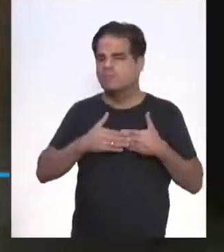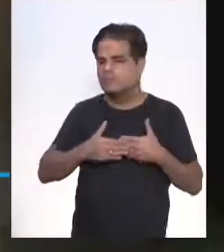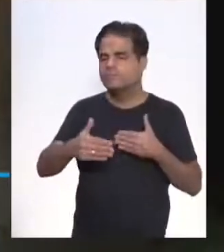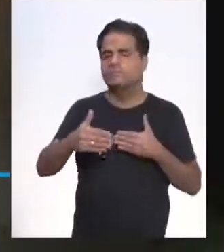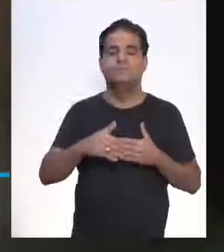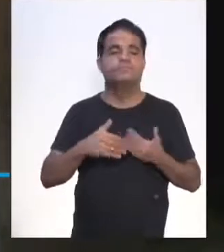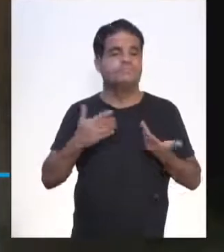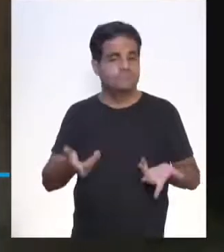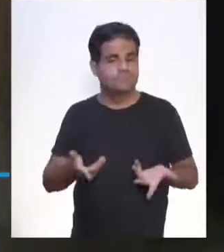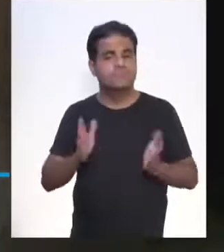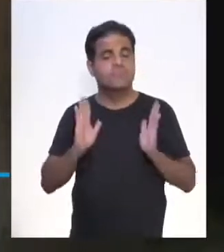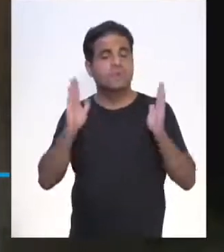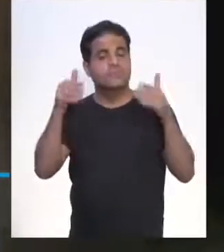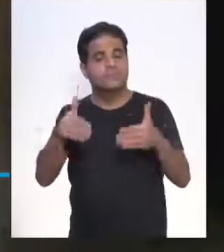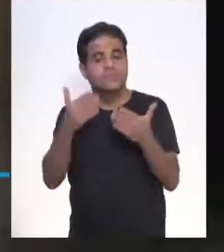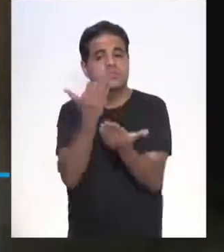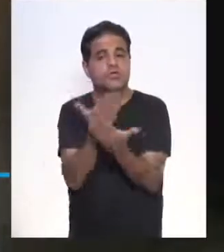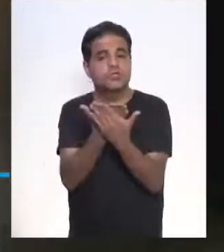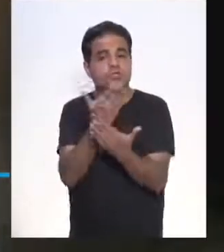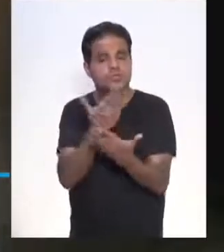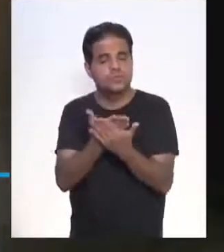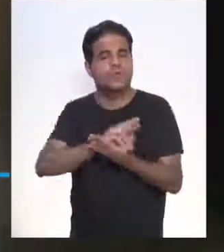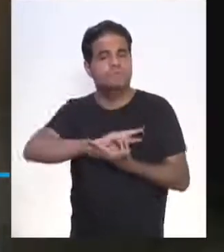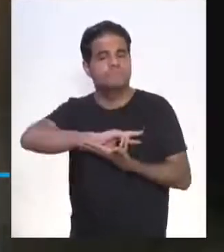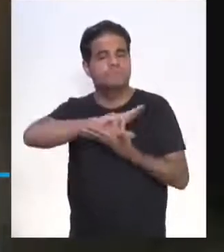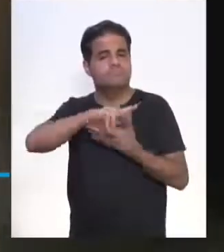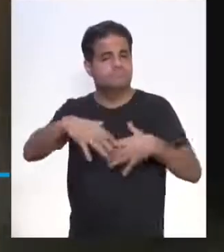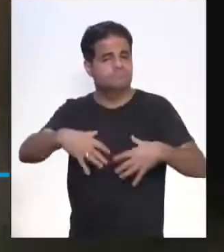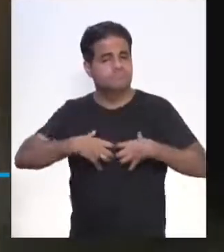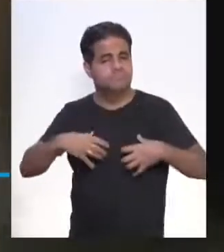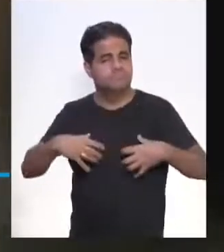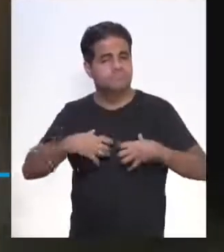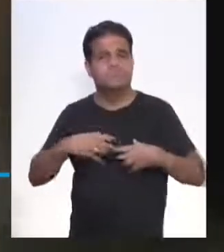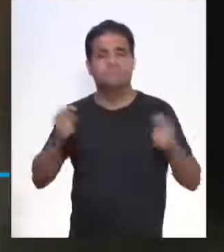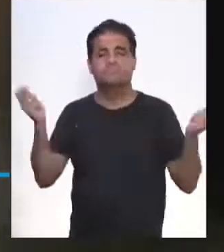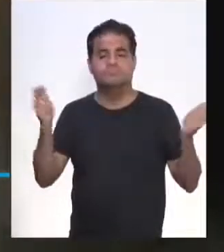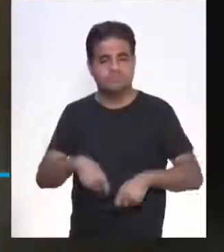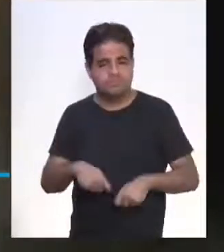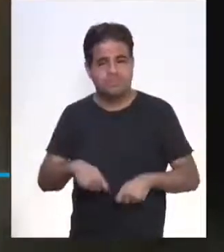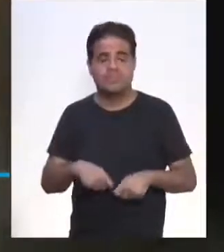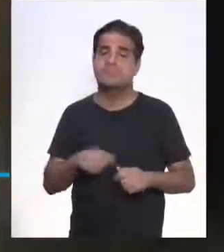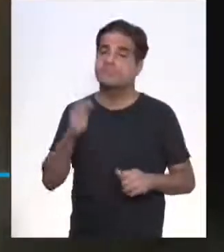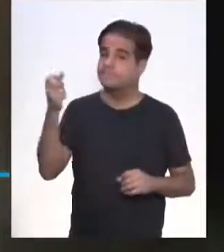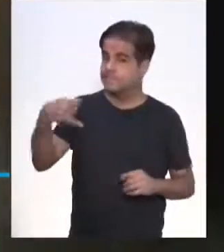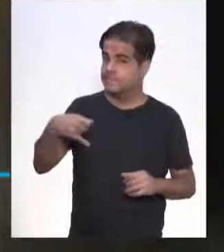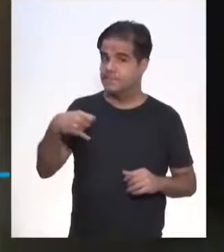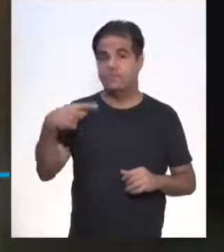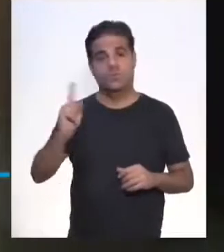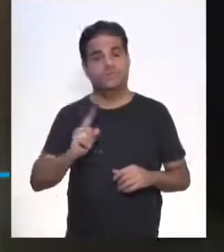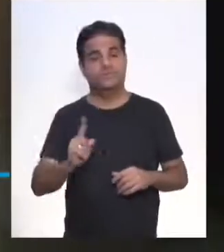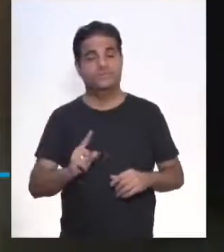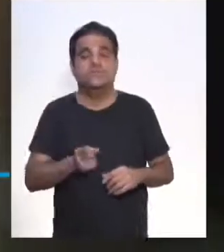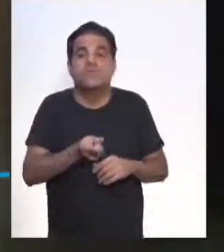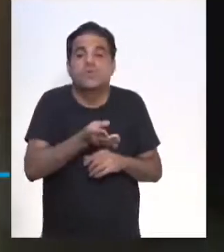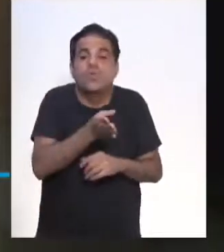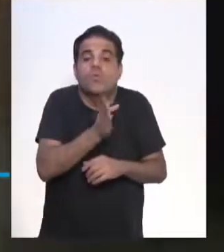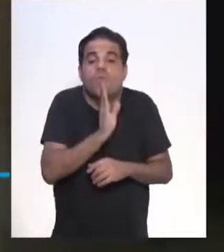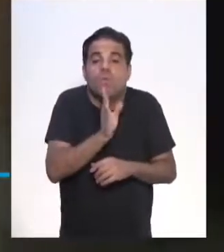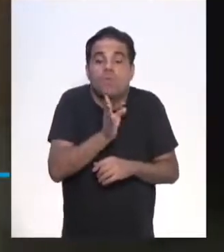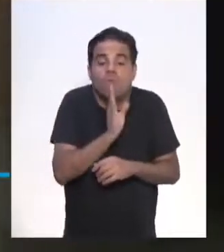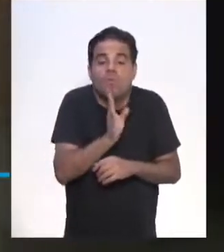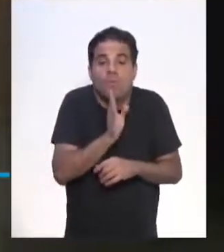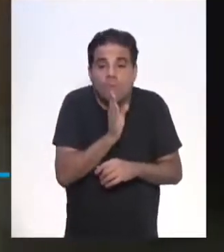né, que se dedica a estudar diversos modos e possibilidades, ou não, né, do